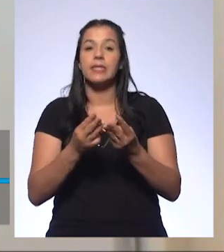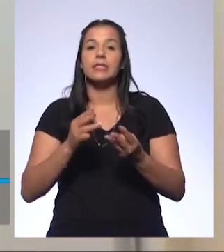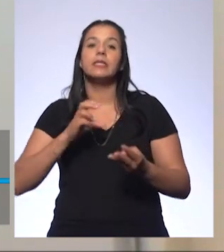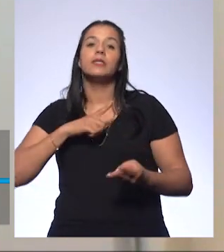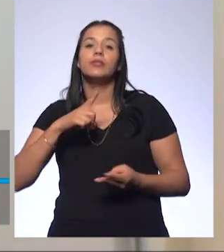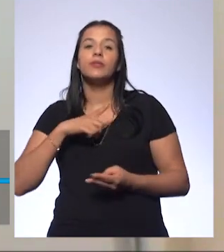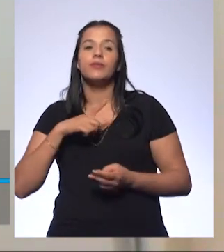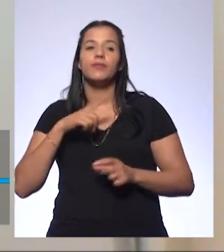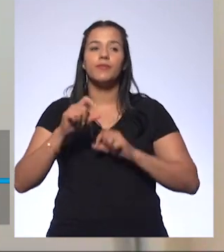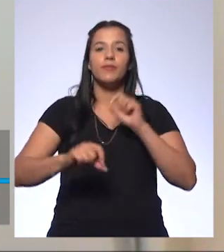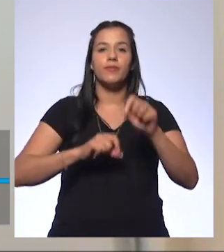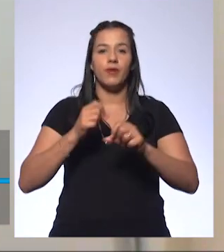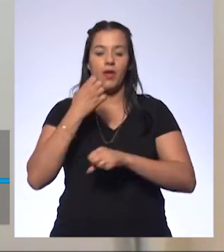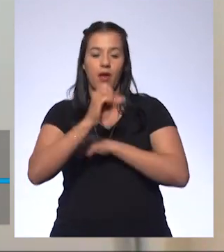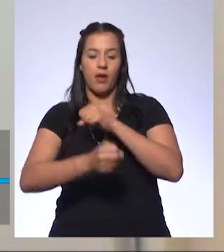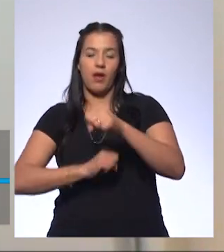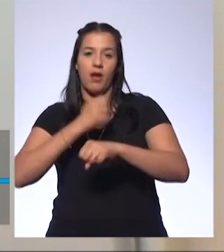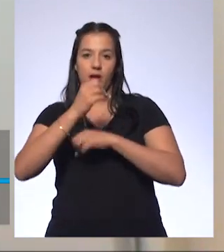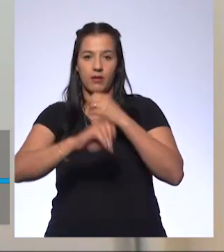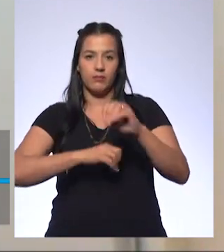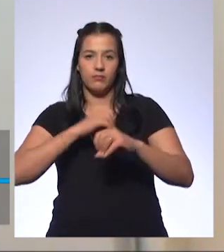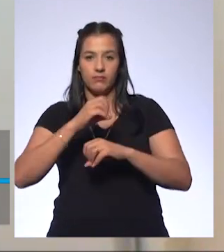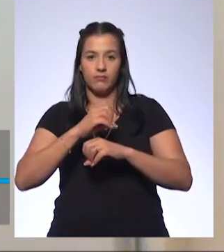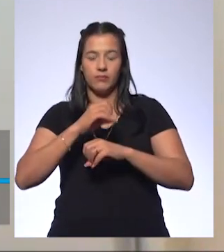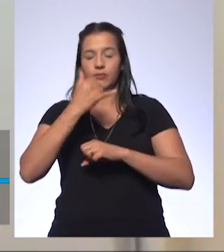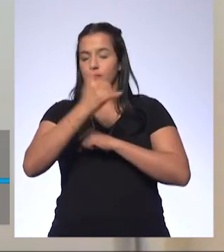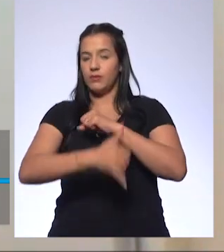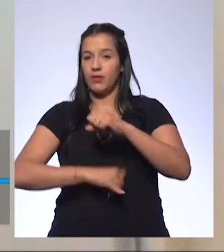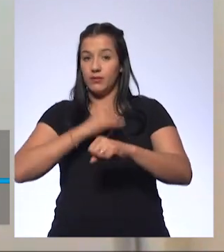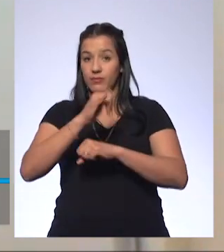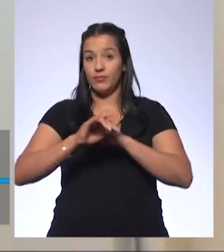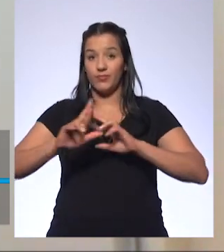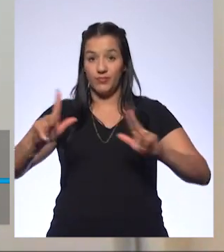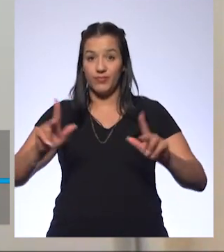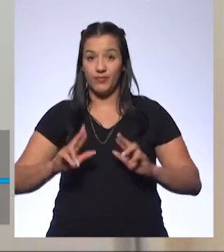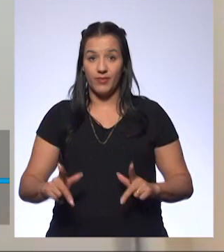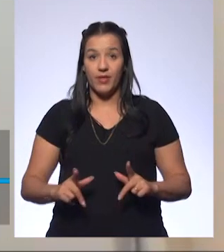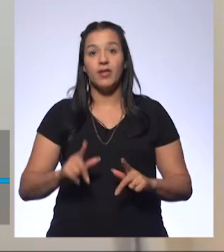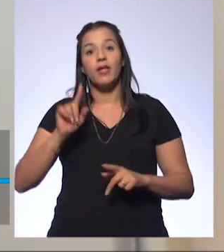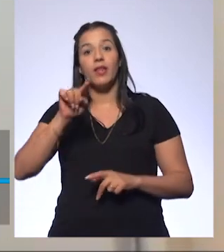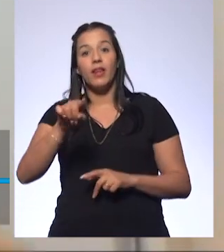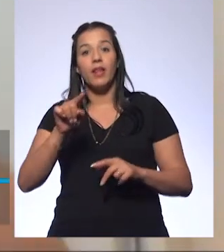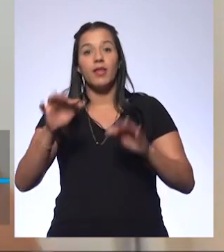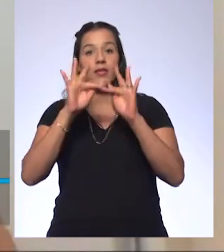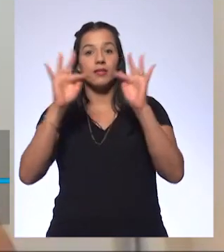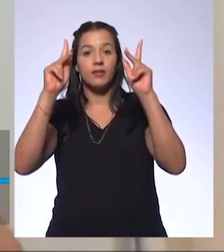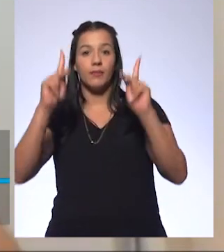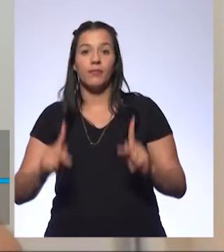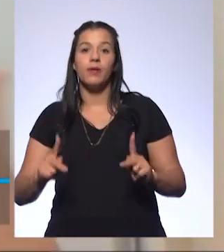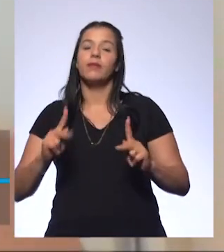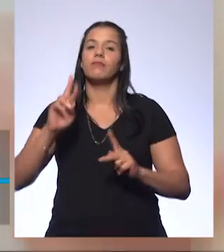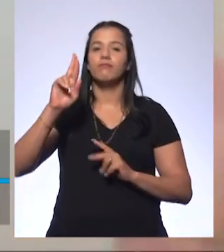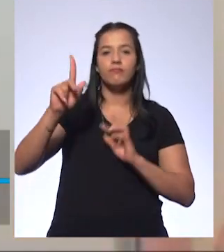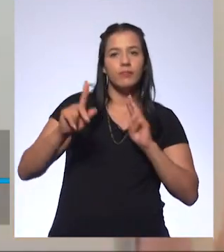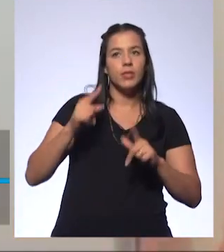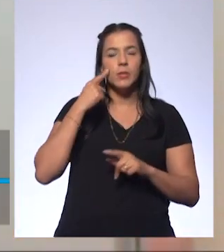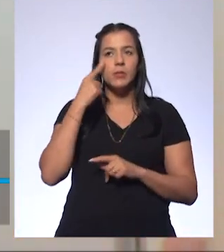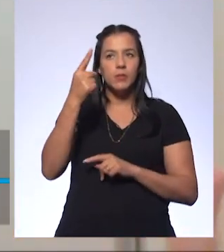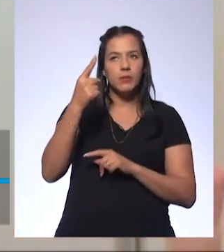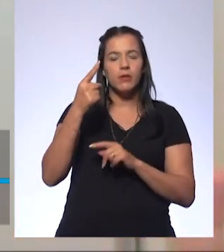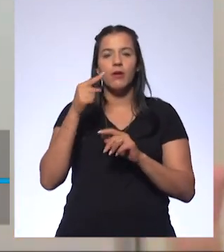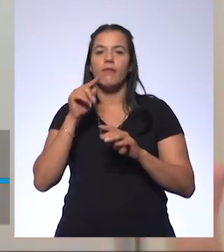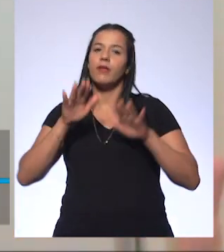por átomos diferentes, dependendo da localização dele na tabela periódica, eu vou saber se ele é mais eletronegativo ou se ele é